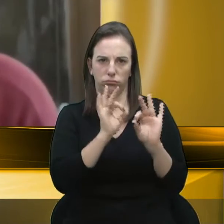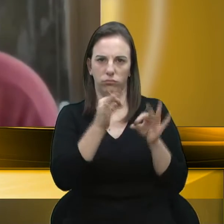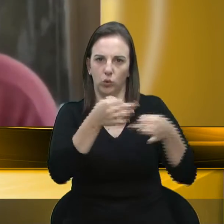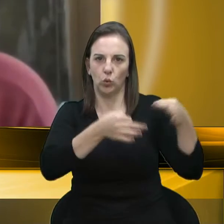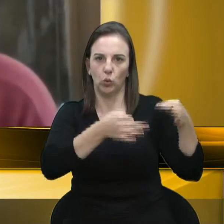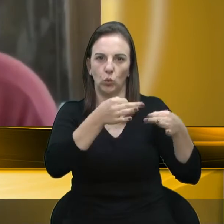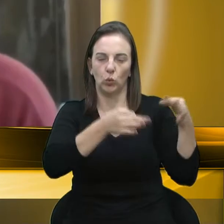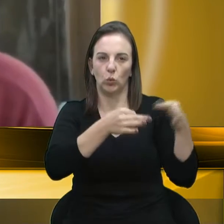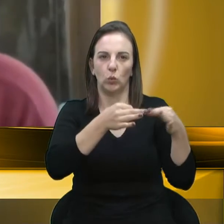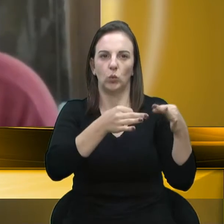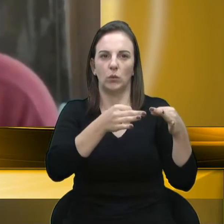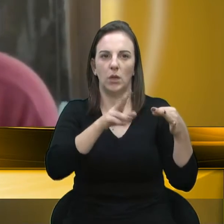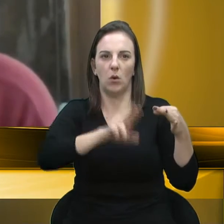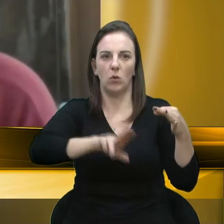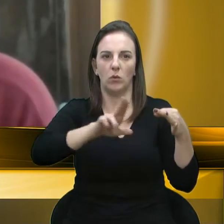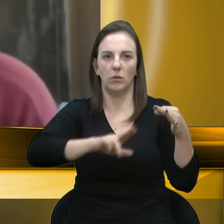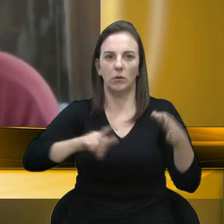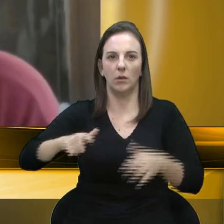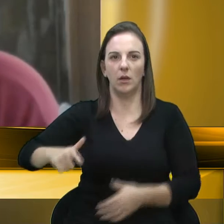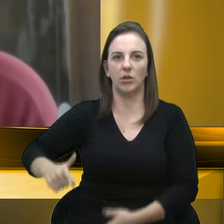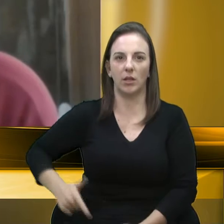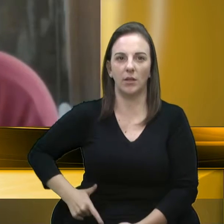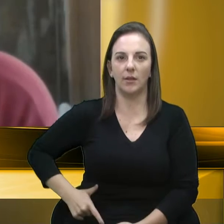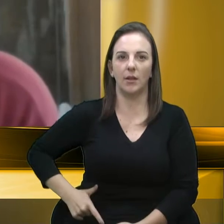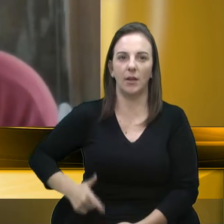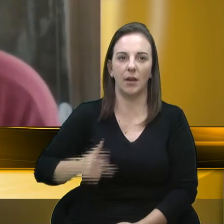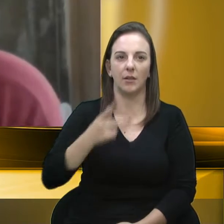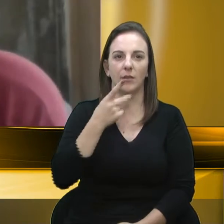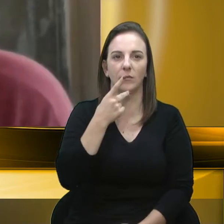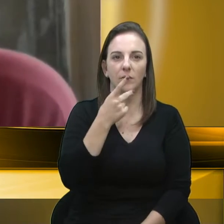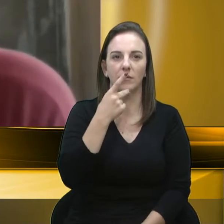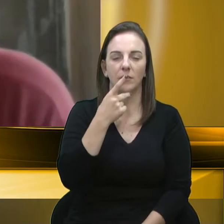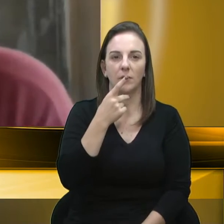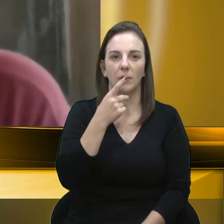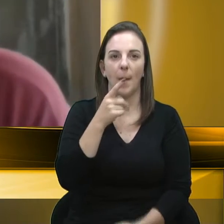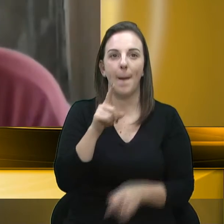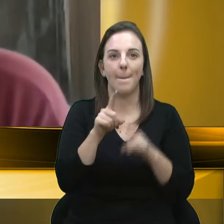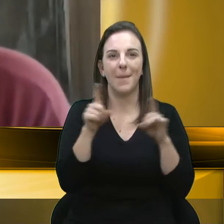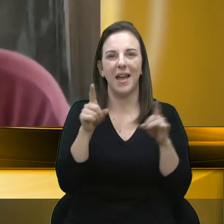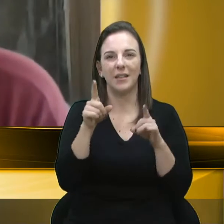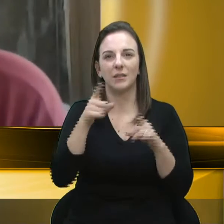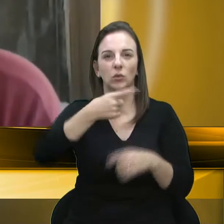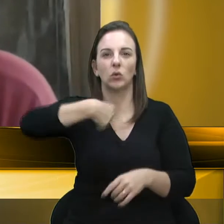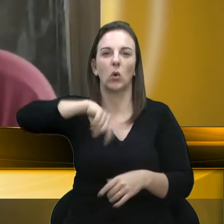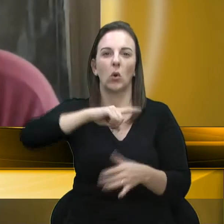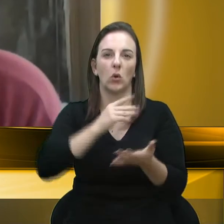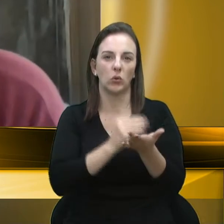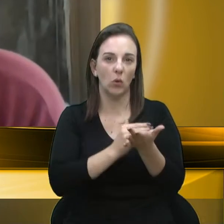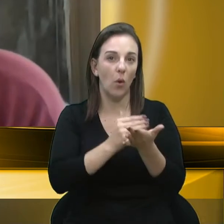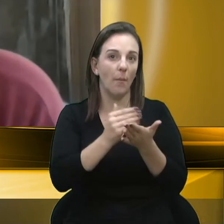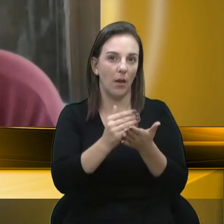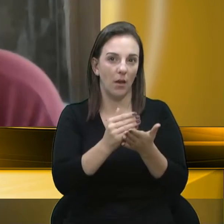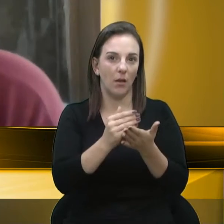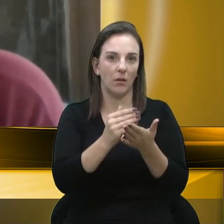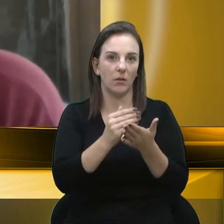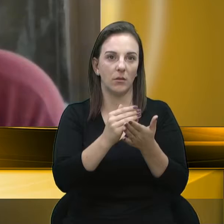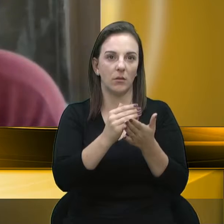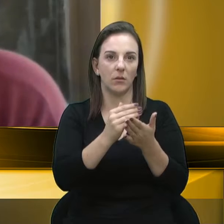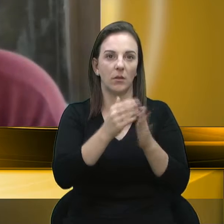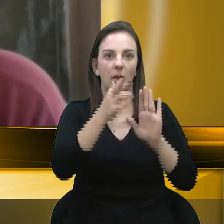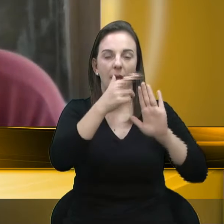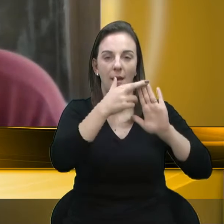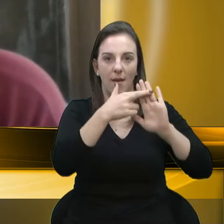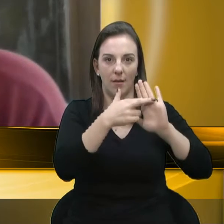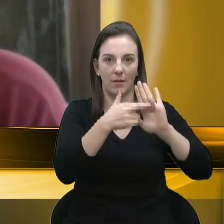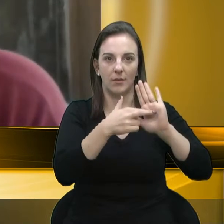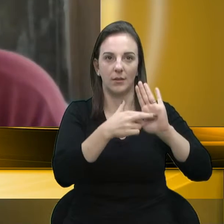né? Mas, entendendo que nós estamos no início de uma legislatura e que vários vereadores são novos e